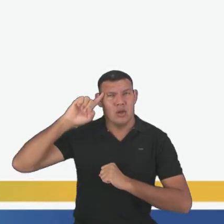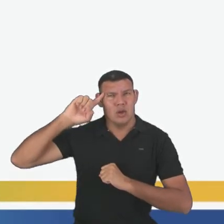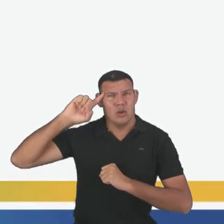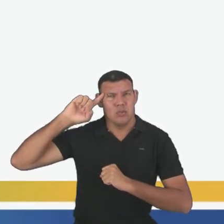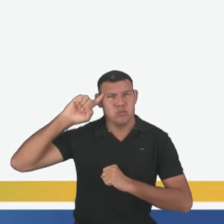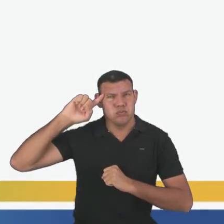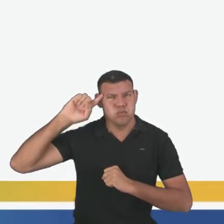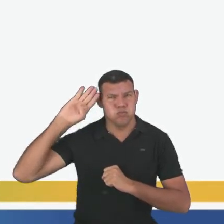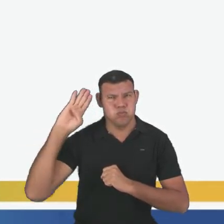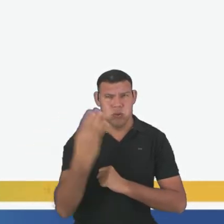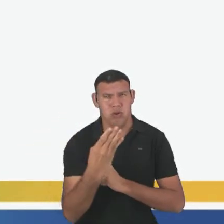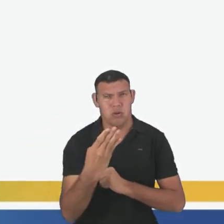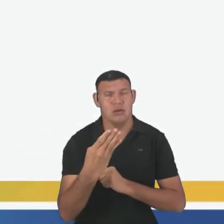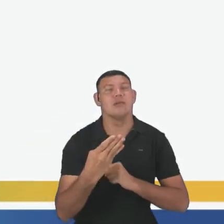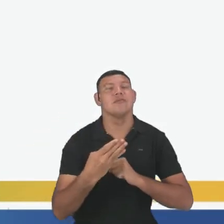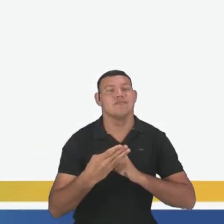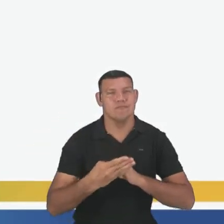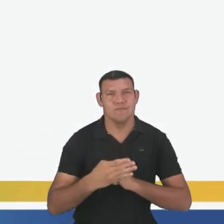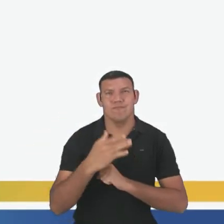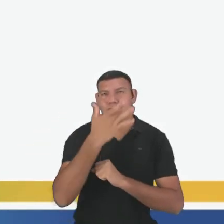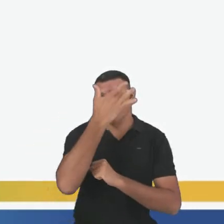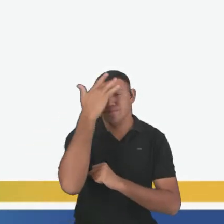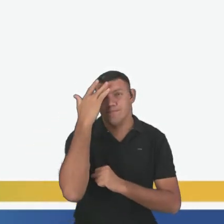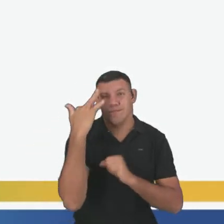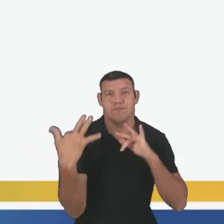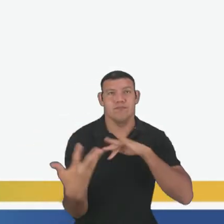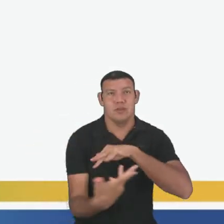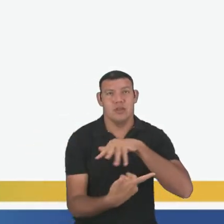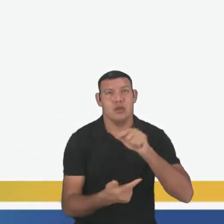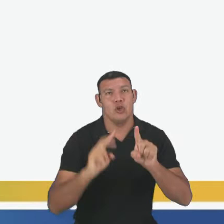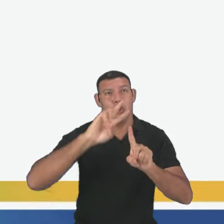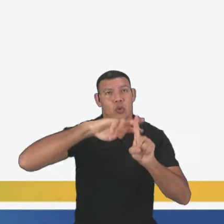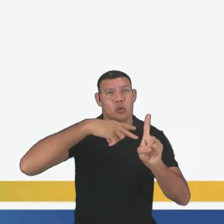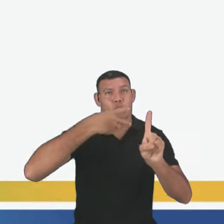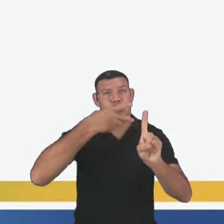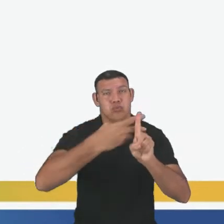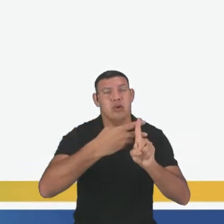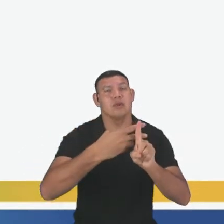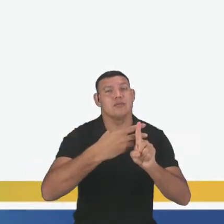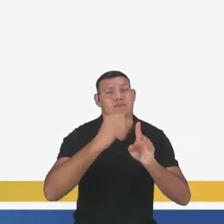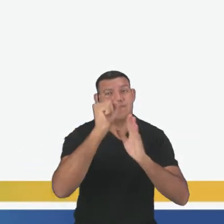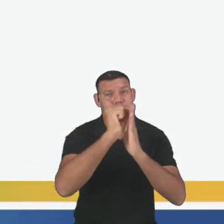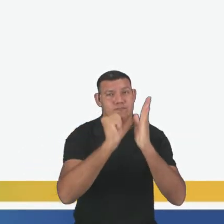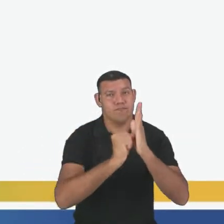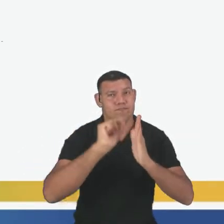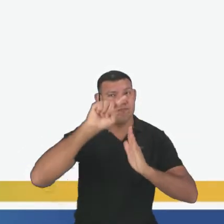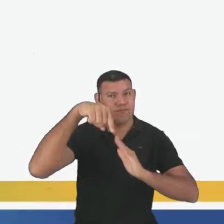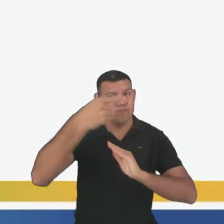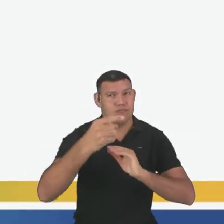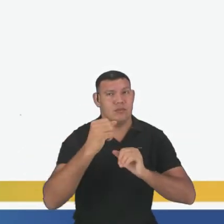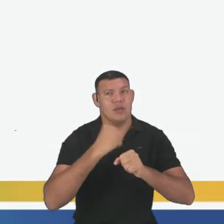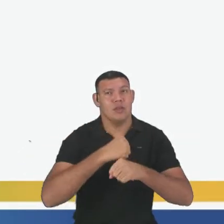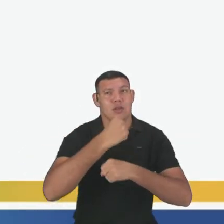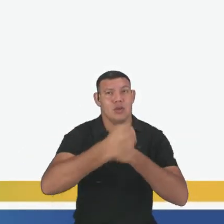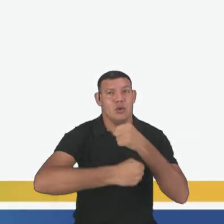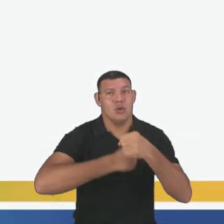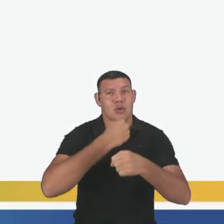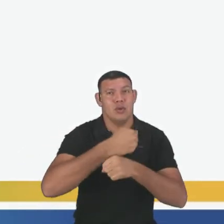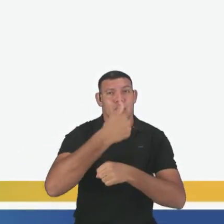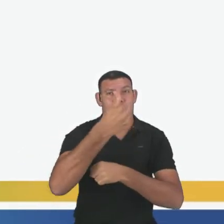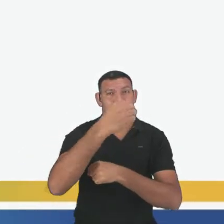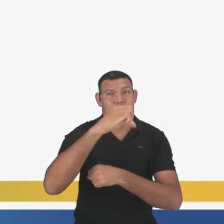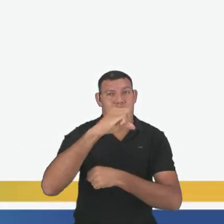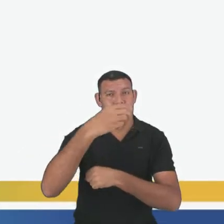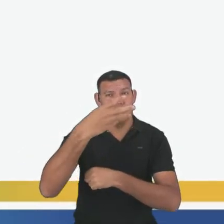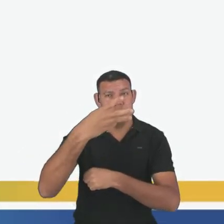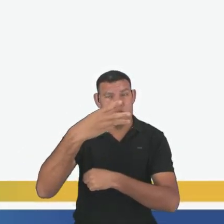bilhão de seres humanos na Terra. Esse número dobrou em apenas um século depois, em 1930, somando